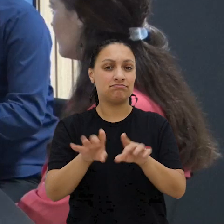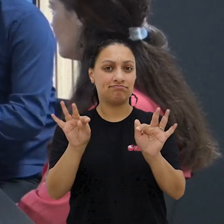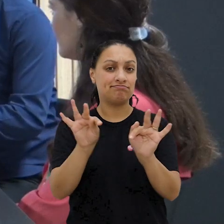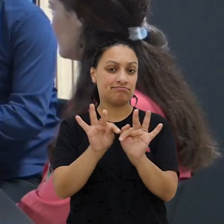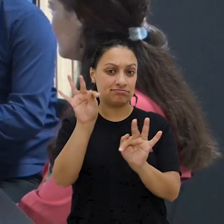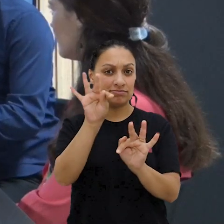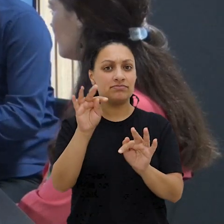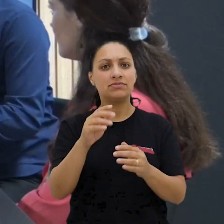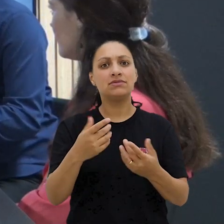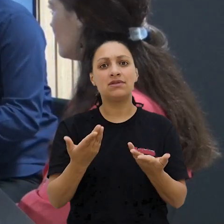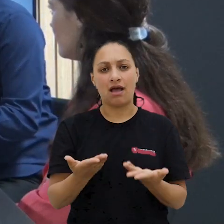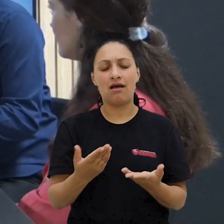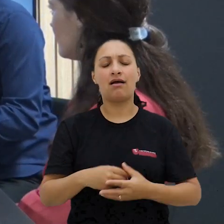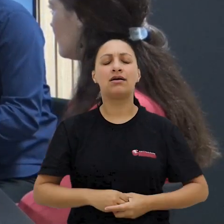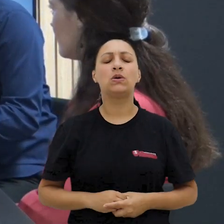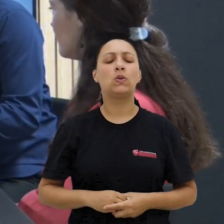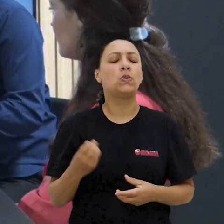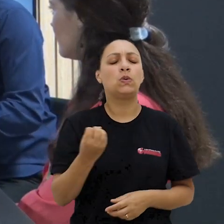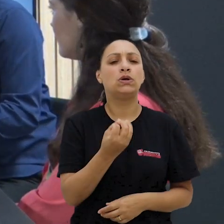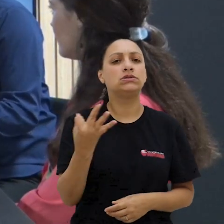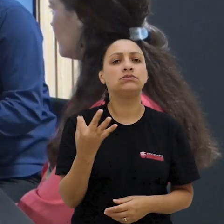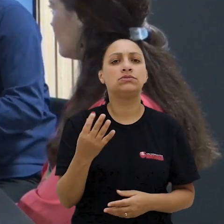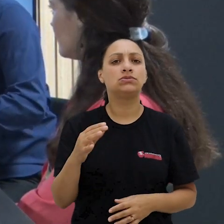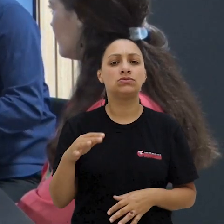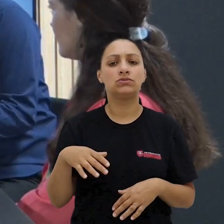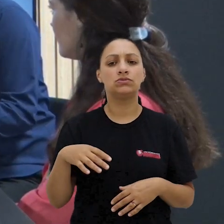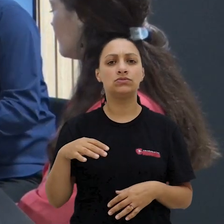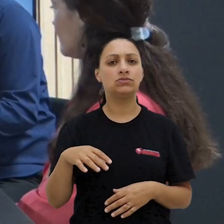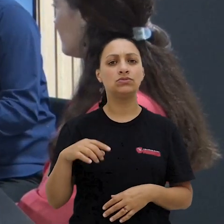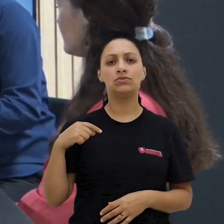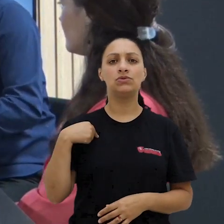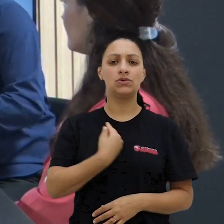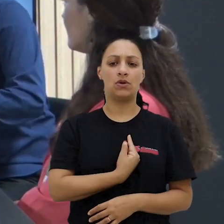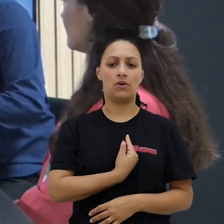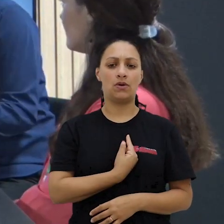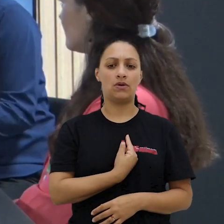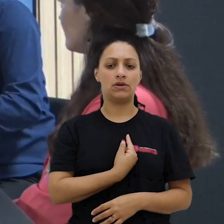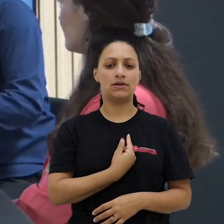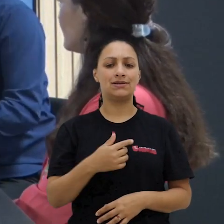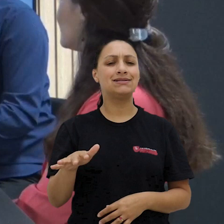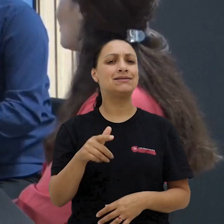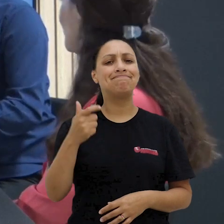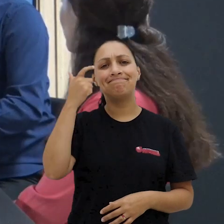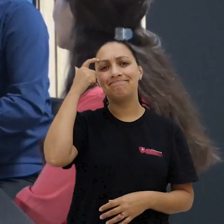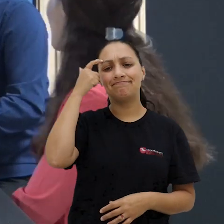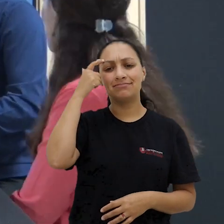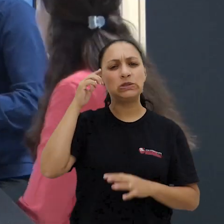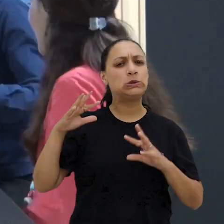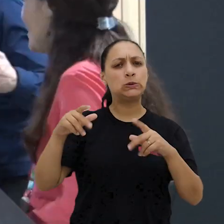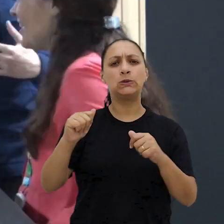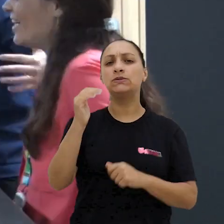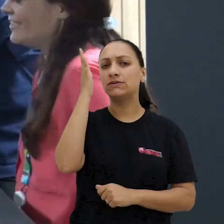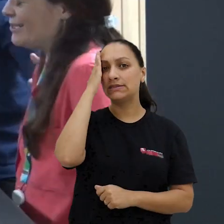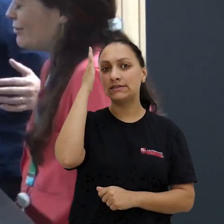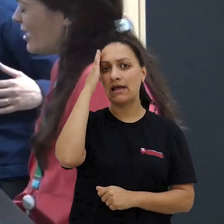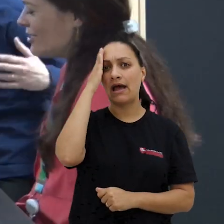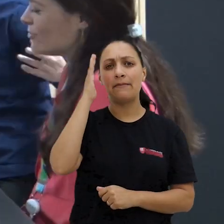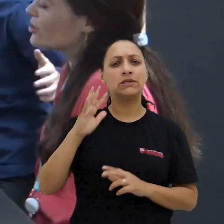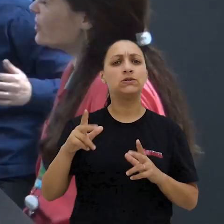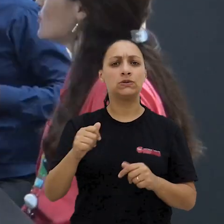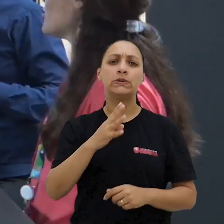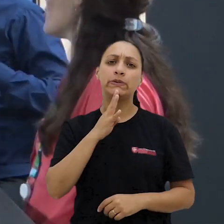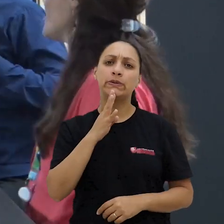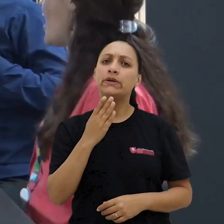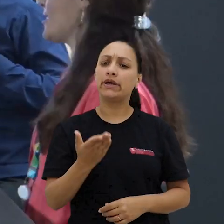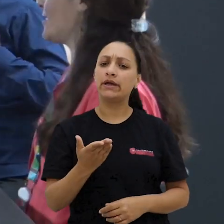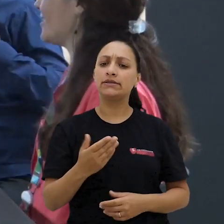Fevale. Então, o quanto a gente, às vezes... Eu falo por mim, né? Literalmente a gente se ilude que não, mas tá... Todo mundo sabe, né? Todo mundo